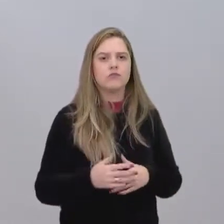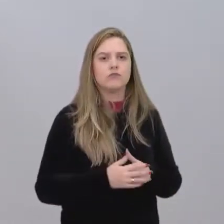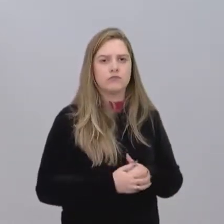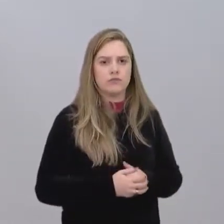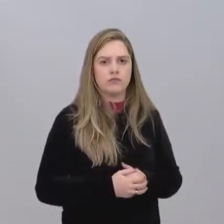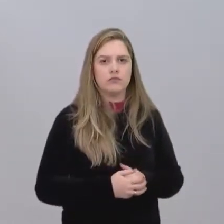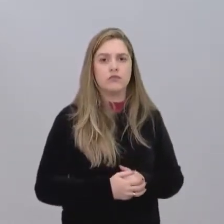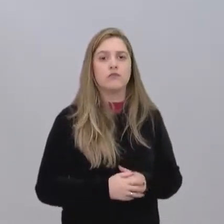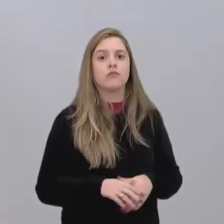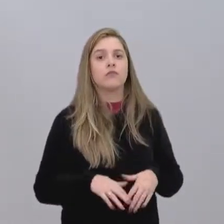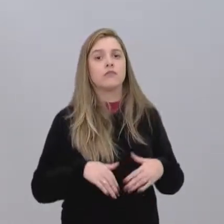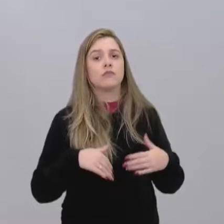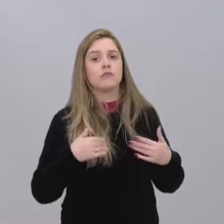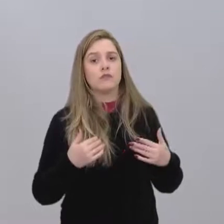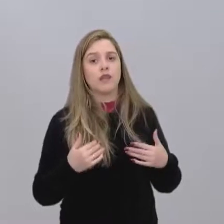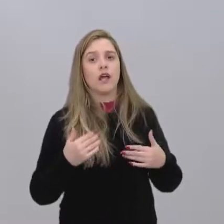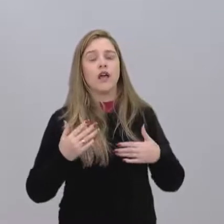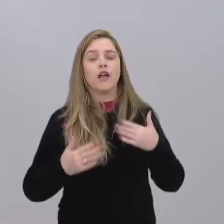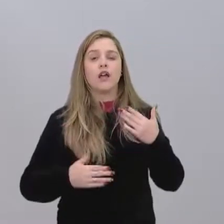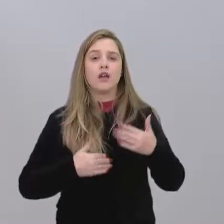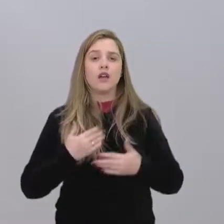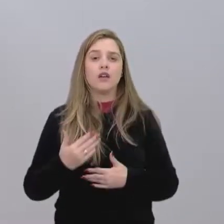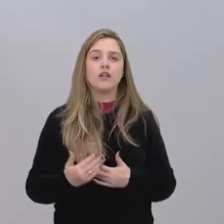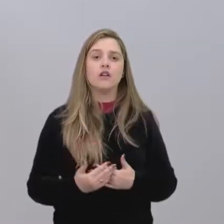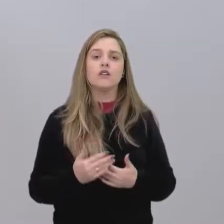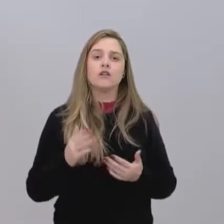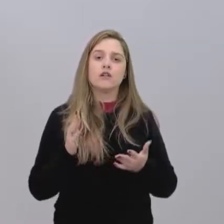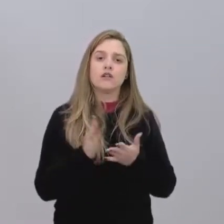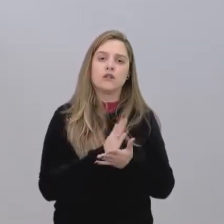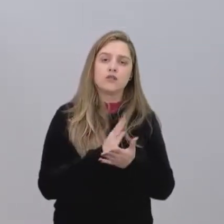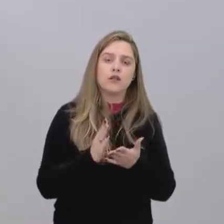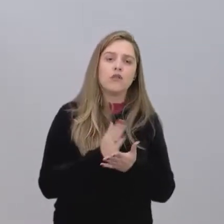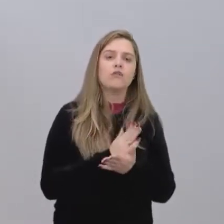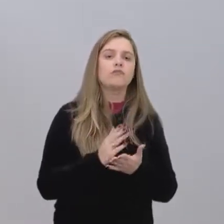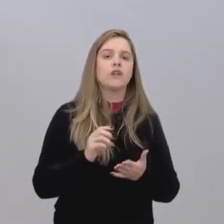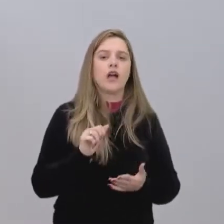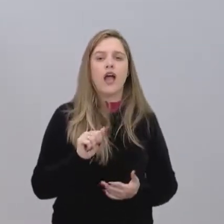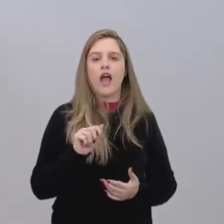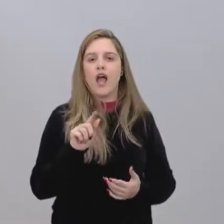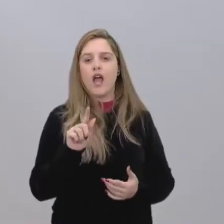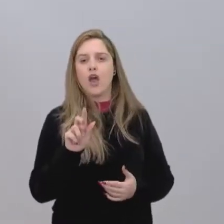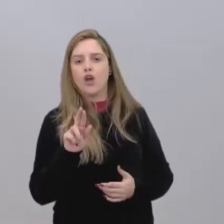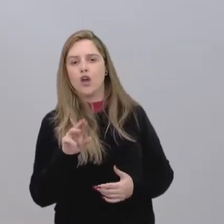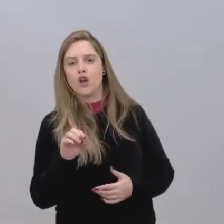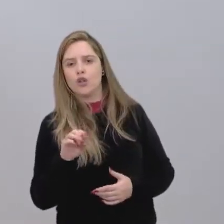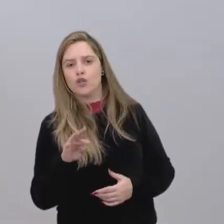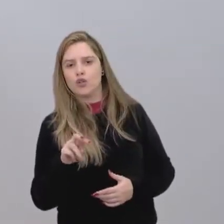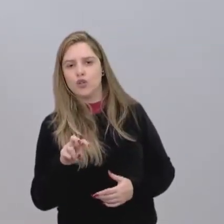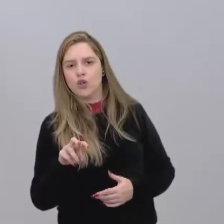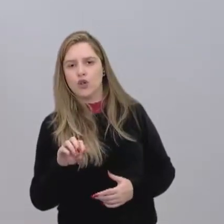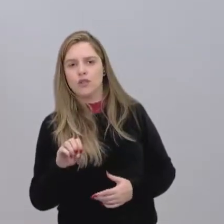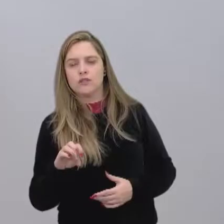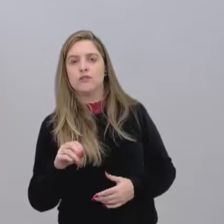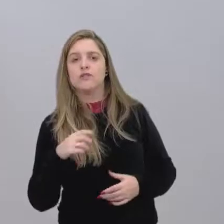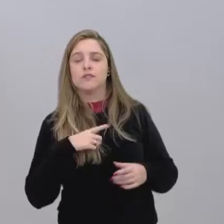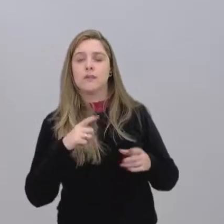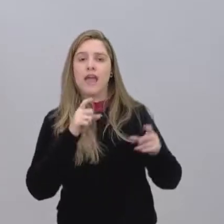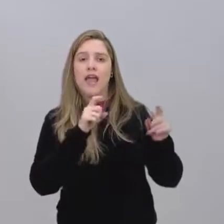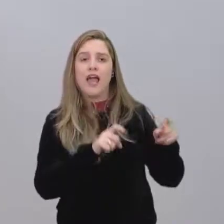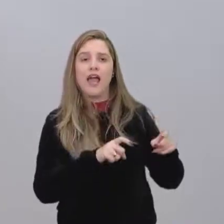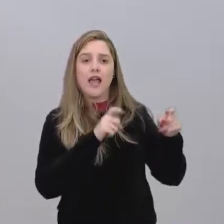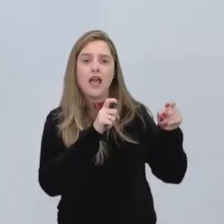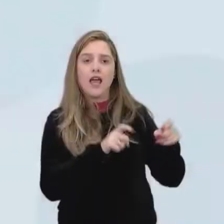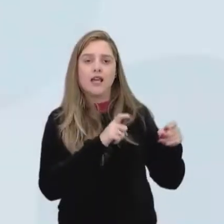sucessivamente. Além disso, né, o uso de agrotóxicos também pode se dar aí, olha, em áreas não agrícolas, que